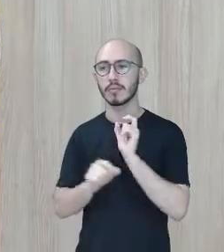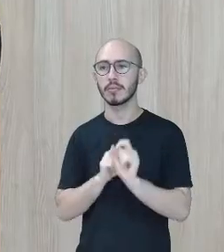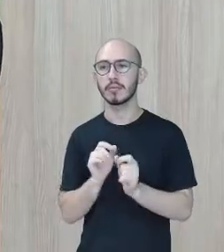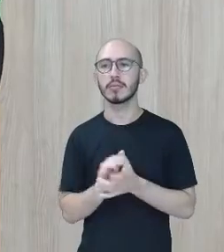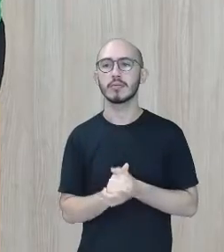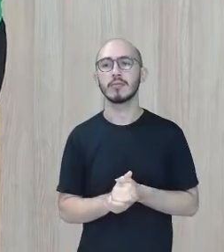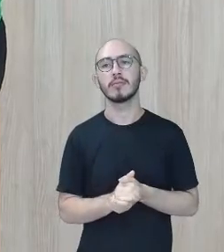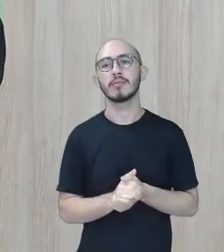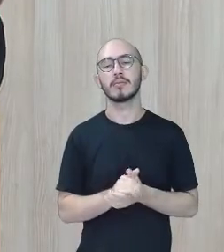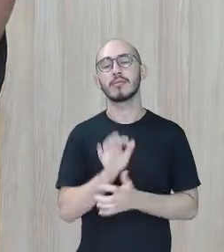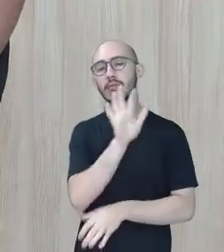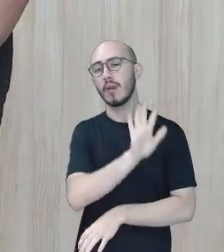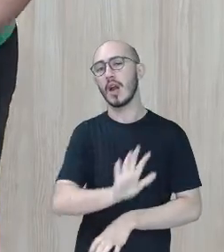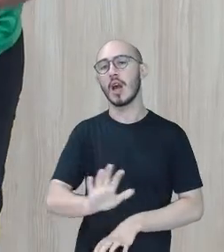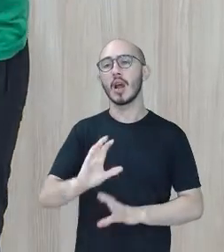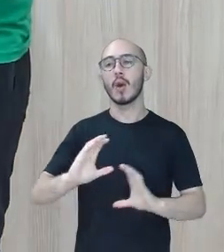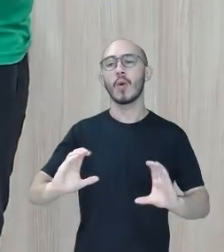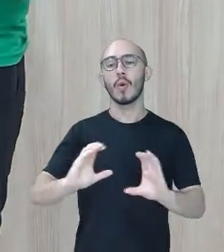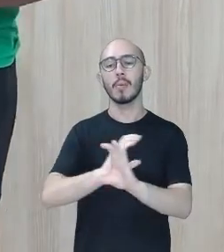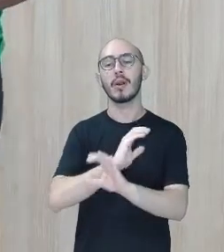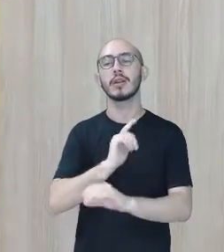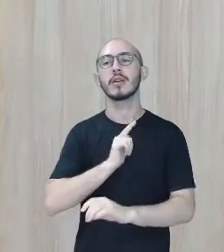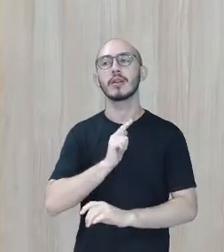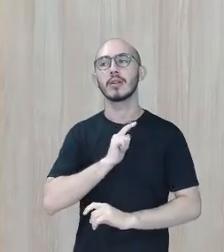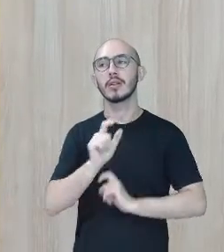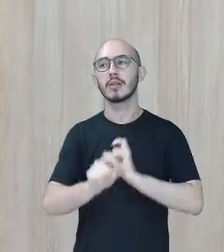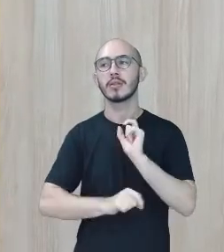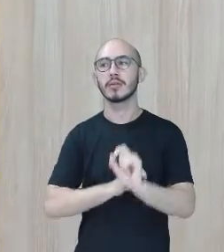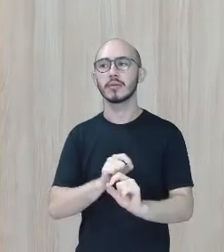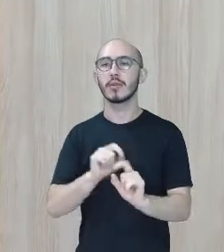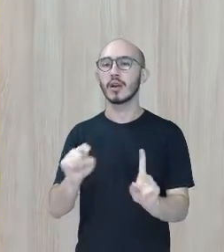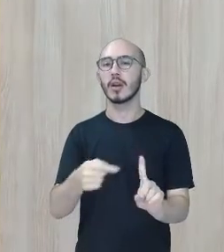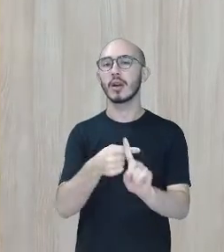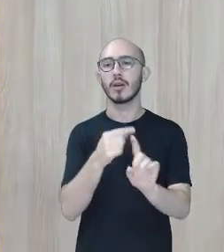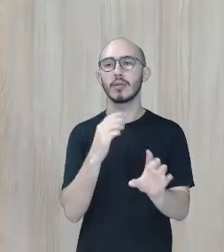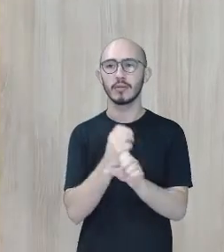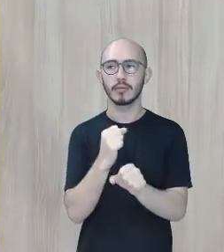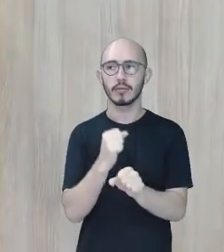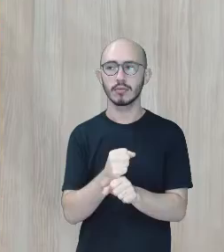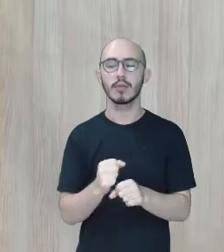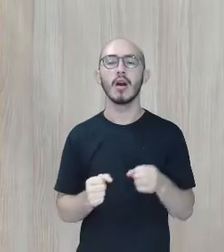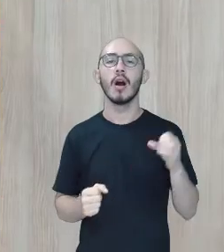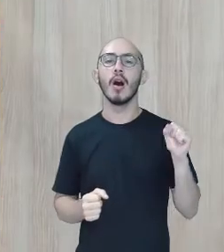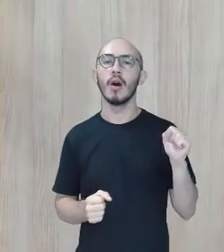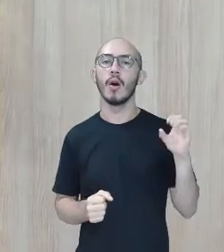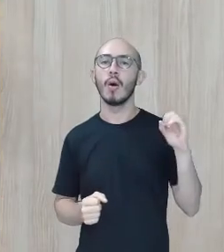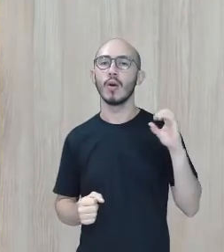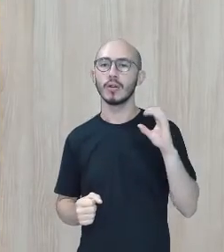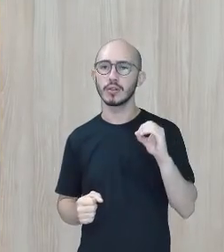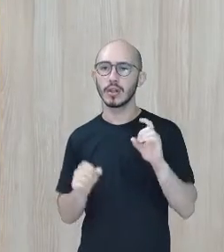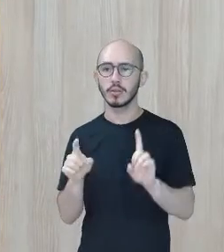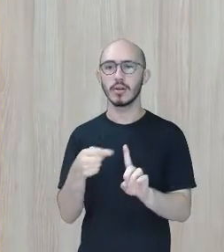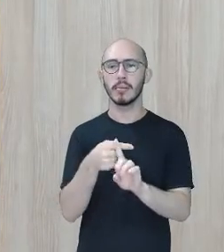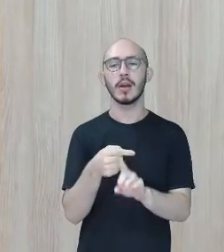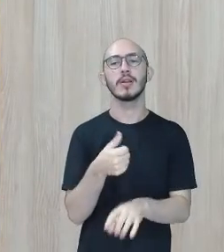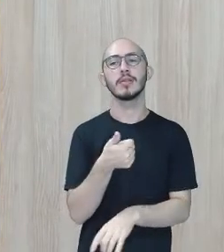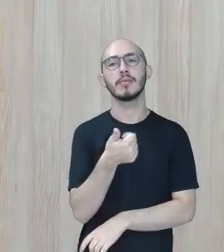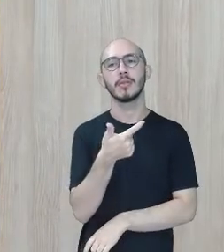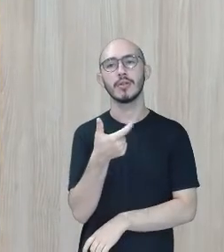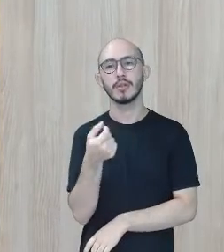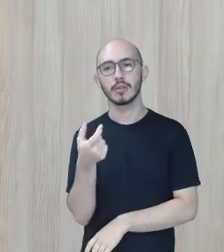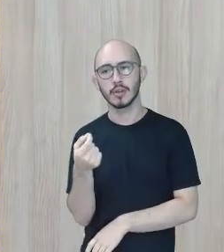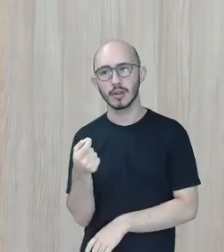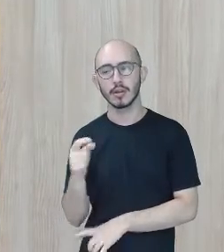região total, certo? Ela vai ser igual ao somatório lá dos 800 mais